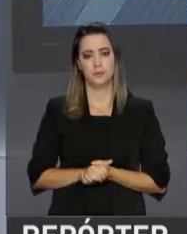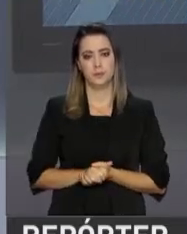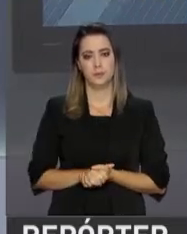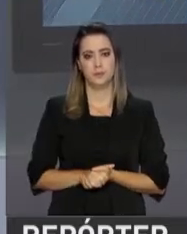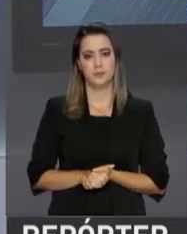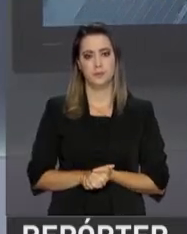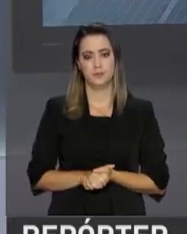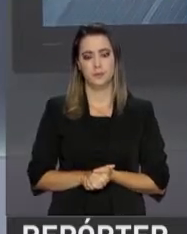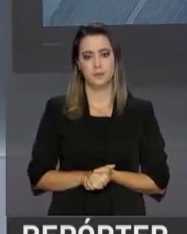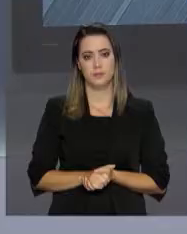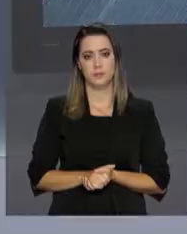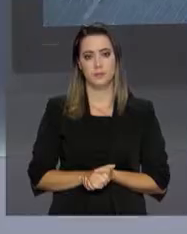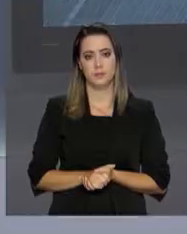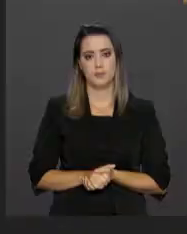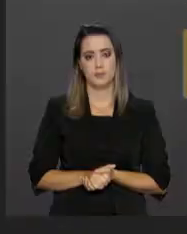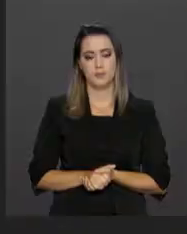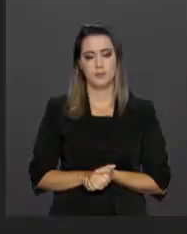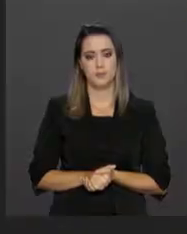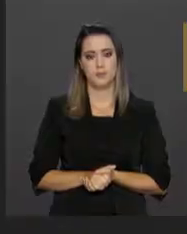federal